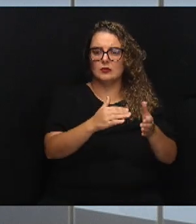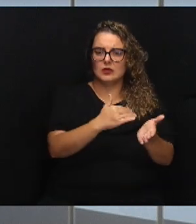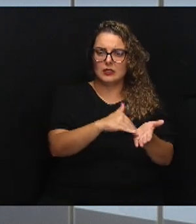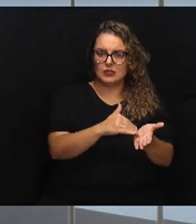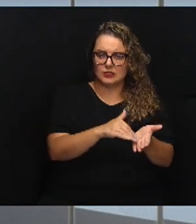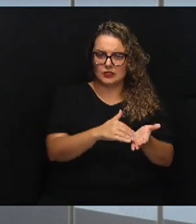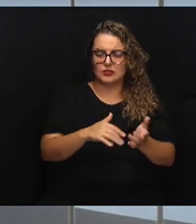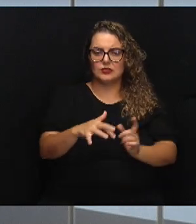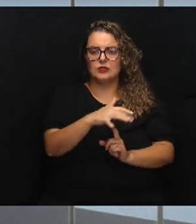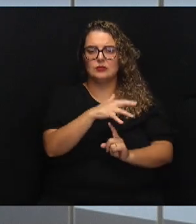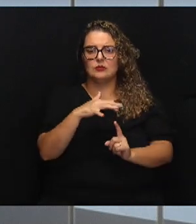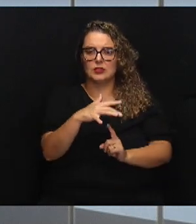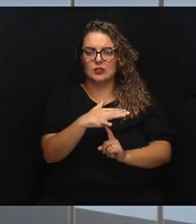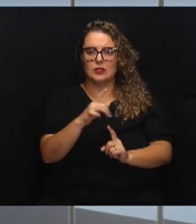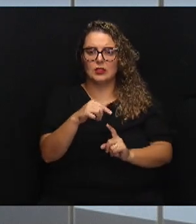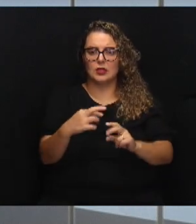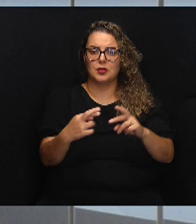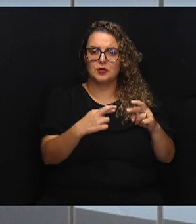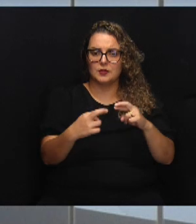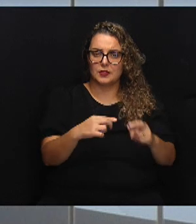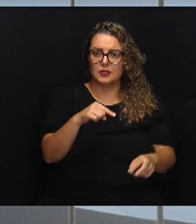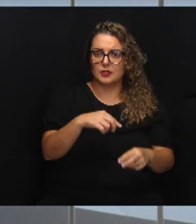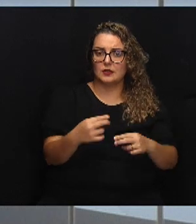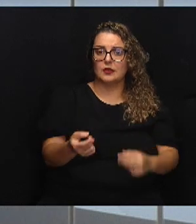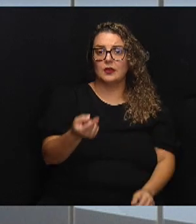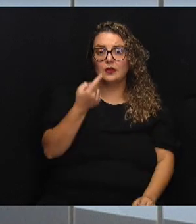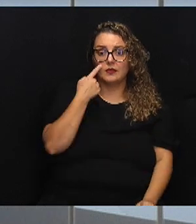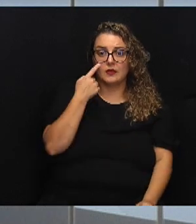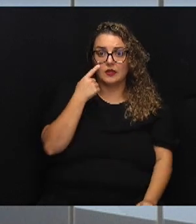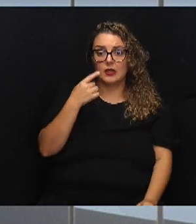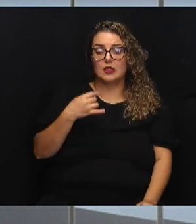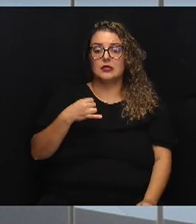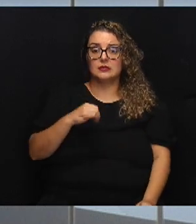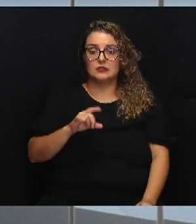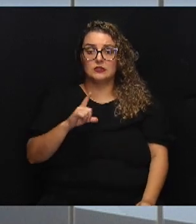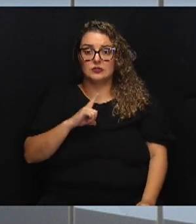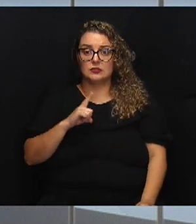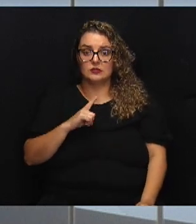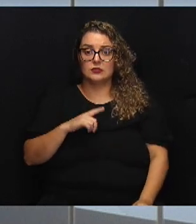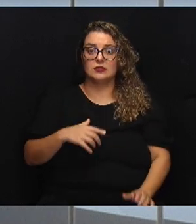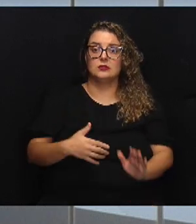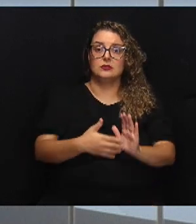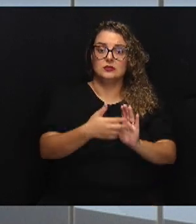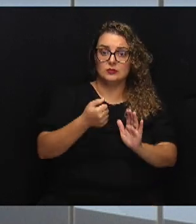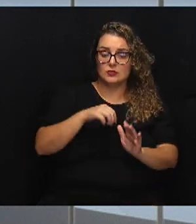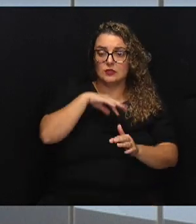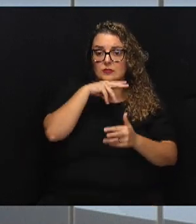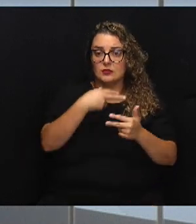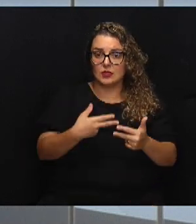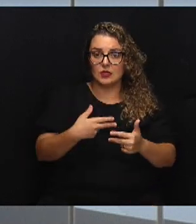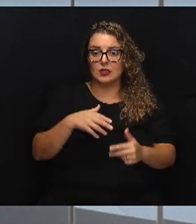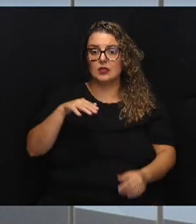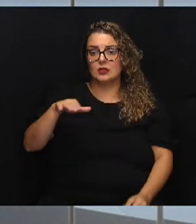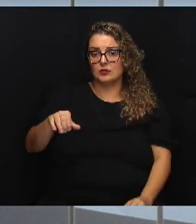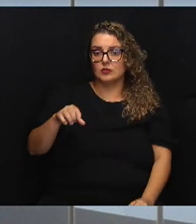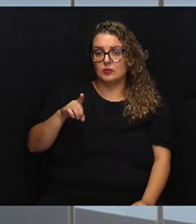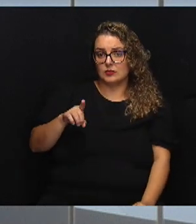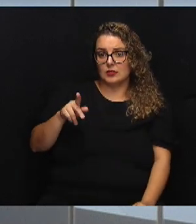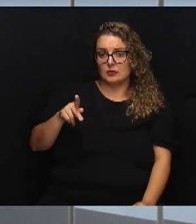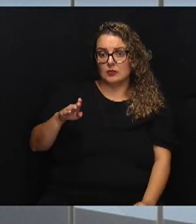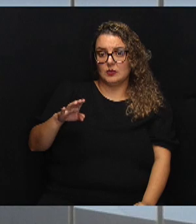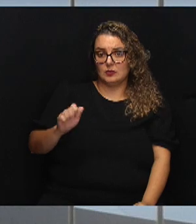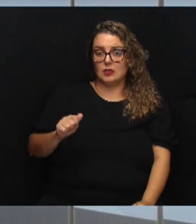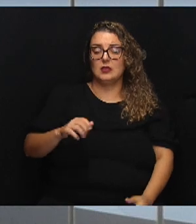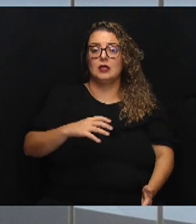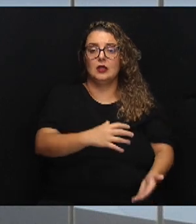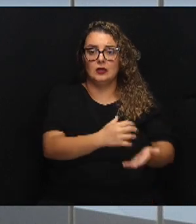do Meio Ambiente que a fiscalização verifica. Havendo a necessidade de retirada do animal, eles acionam o DPBEA e a gente recolhe o